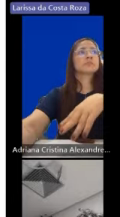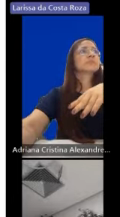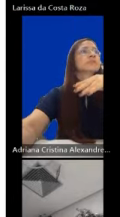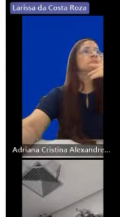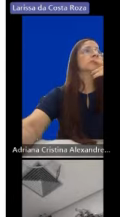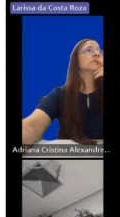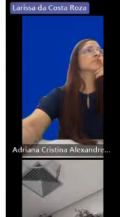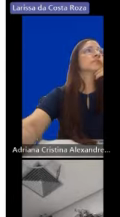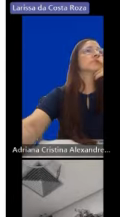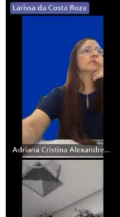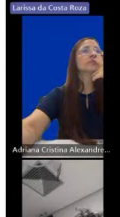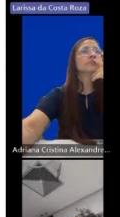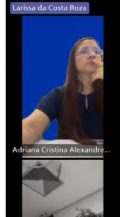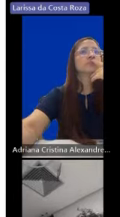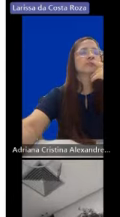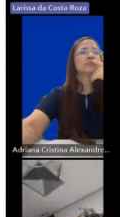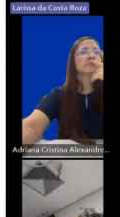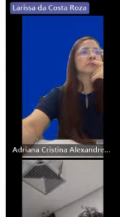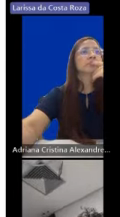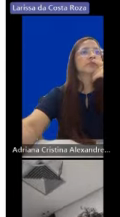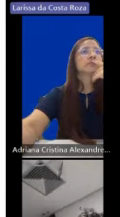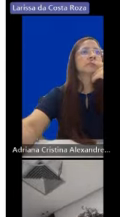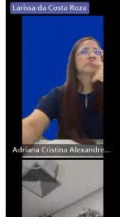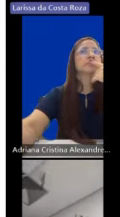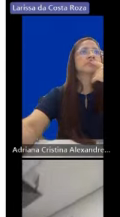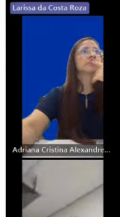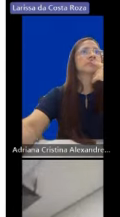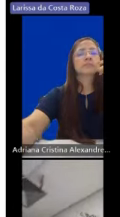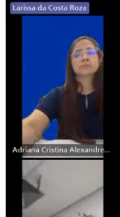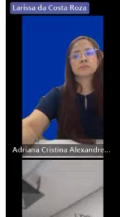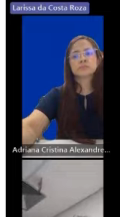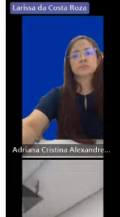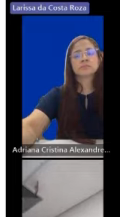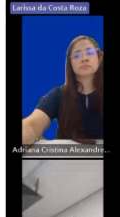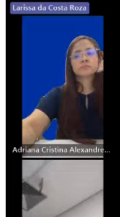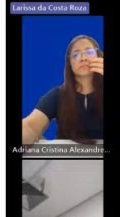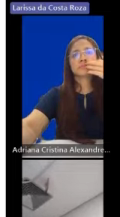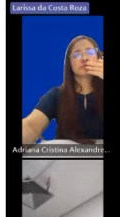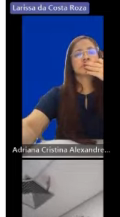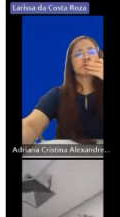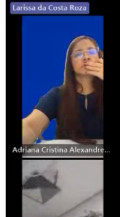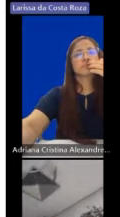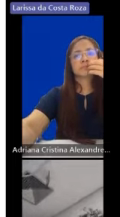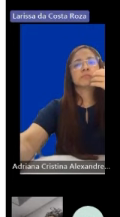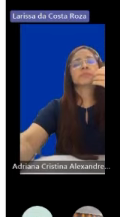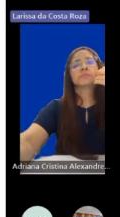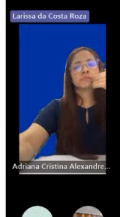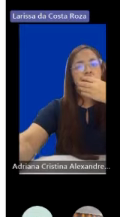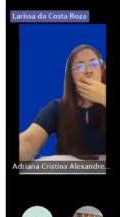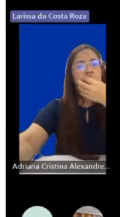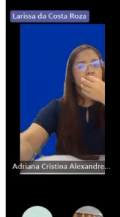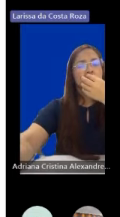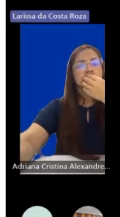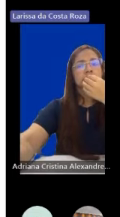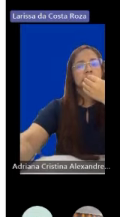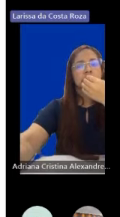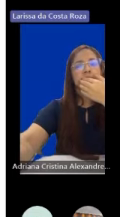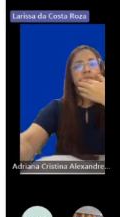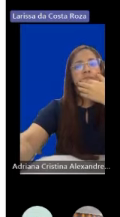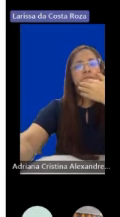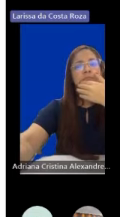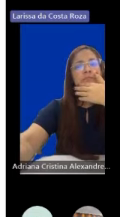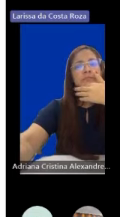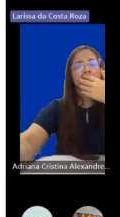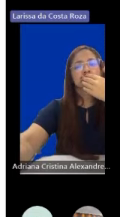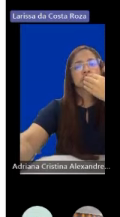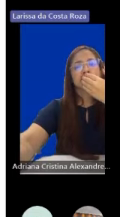né. Então a gente precisa sempre se atentar nisso. Sempre verificar, né, a forma que ele faz o teste, se ele está saindo certinho, se não está, se deu algum problema, né, a gente já precisa